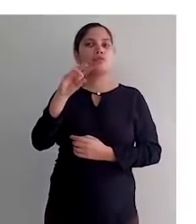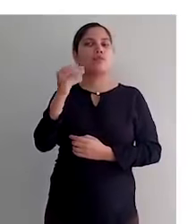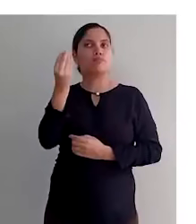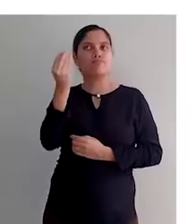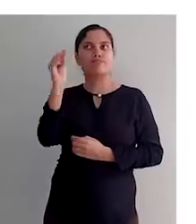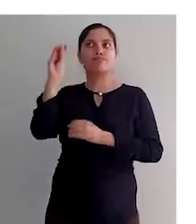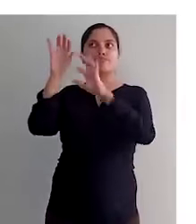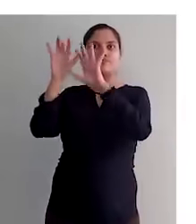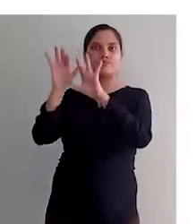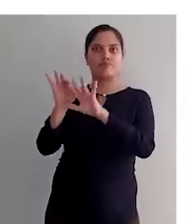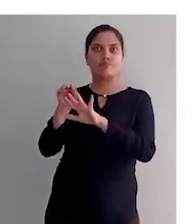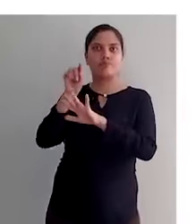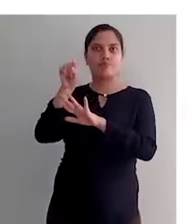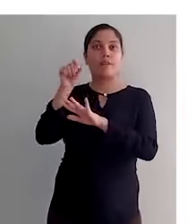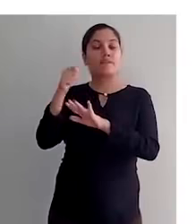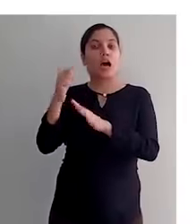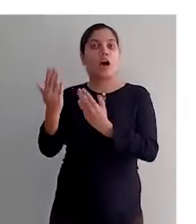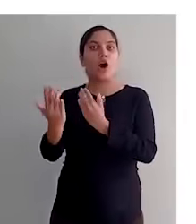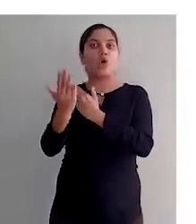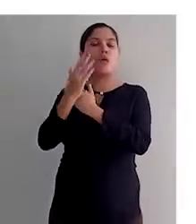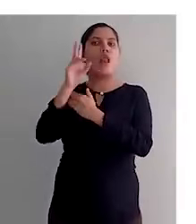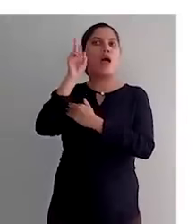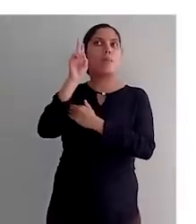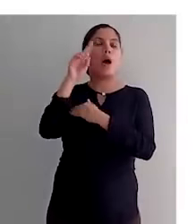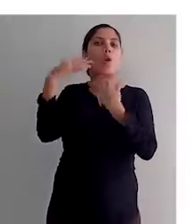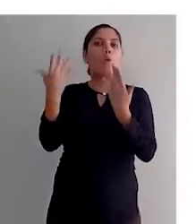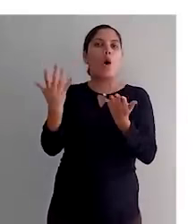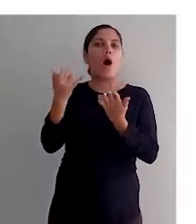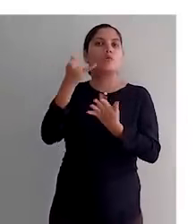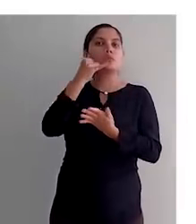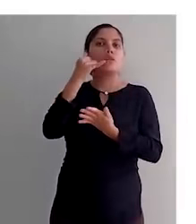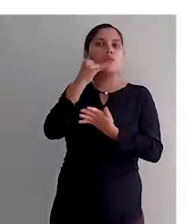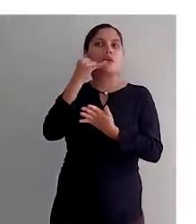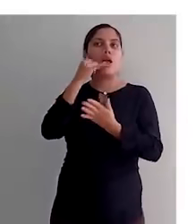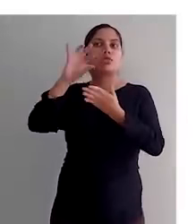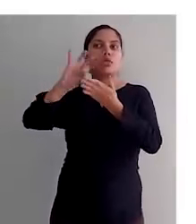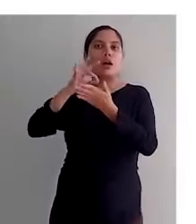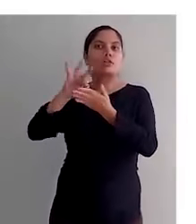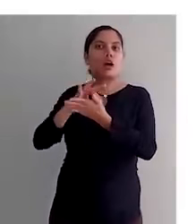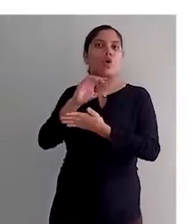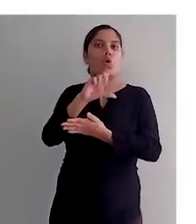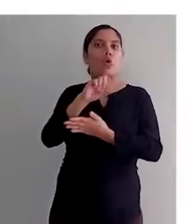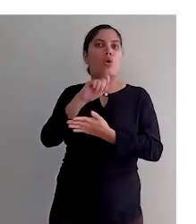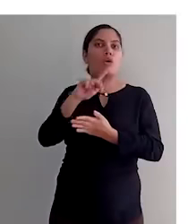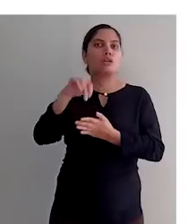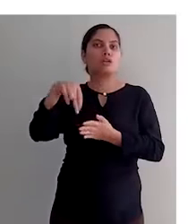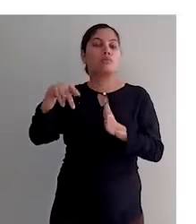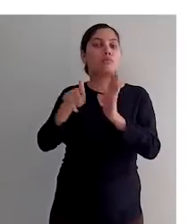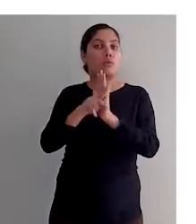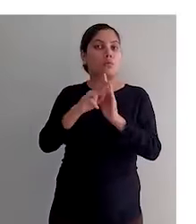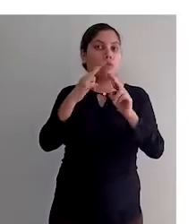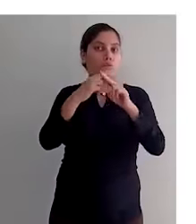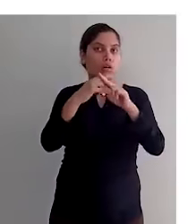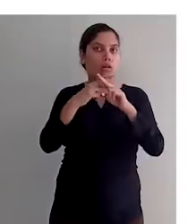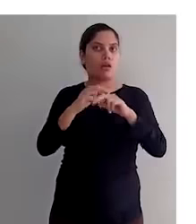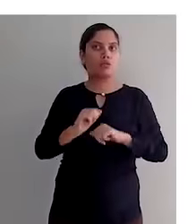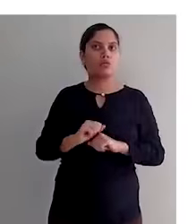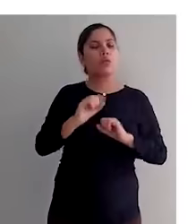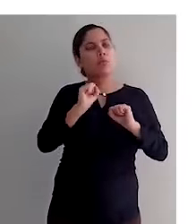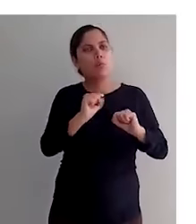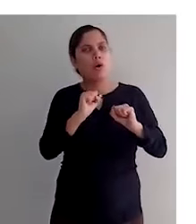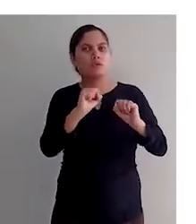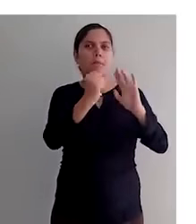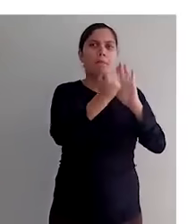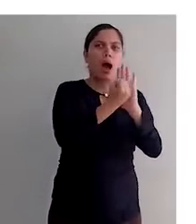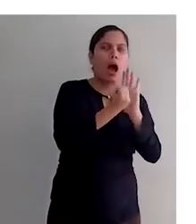Ele te ajudará a lembrar qual celular está cadastrado no Login Caixa. Pode ser a marca ou modelo do seu